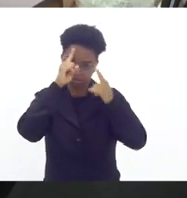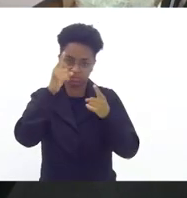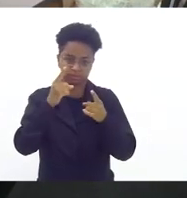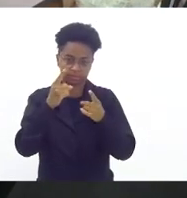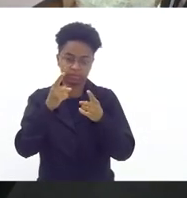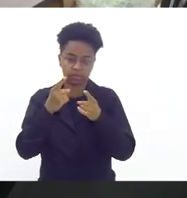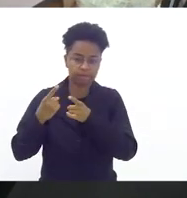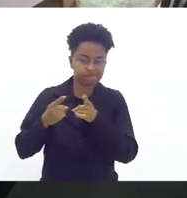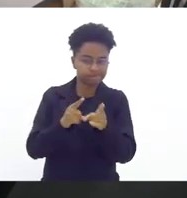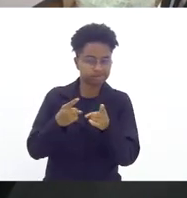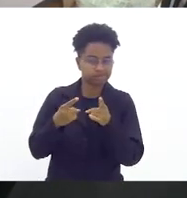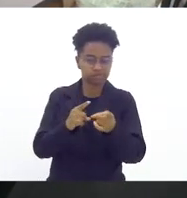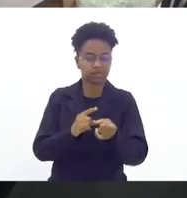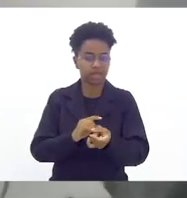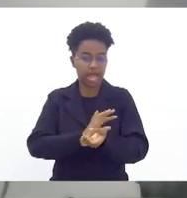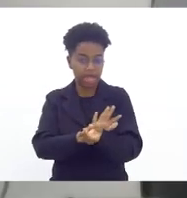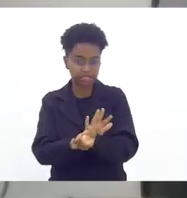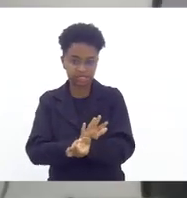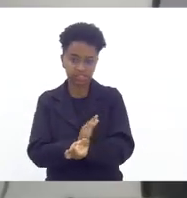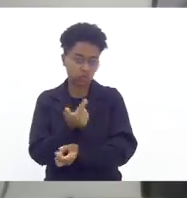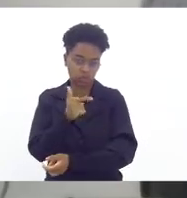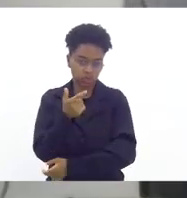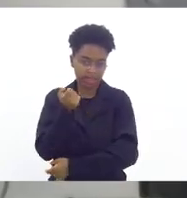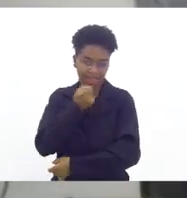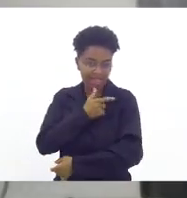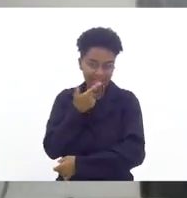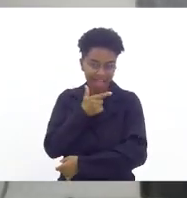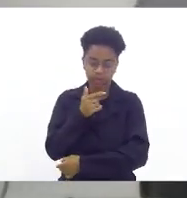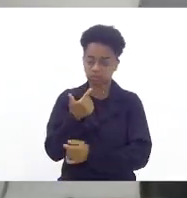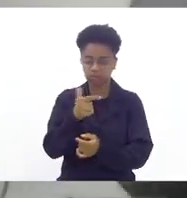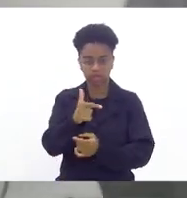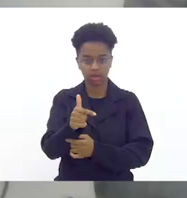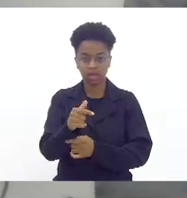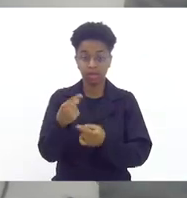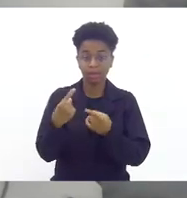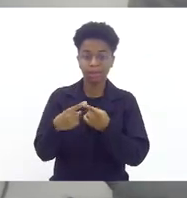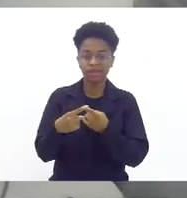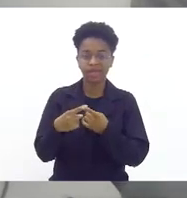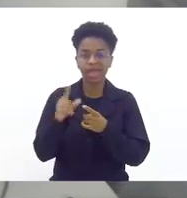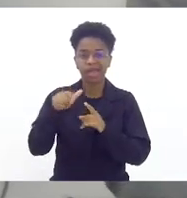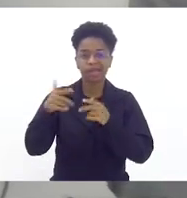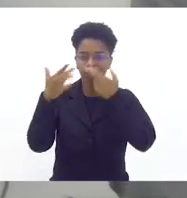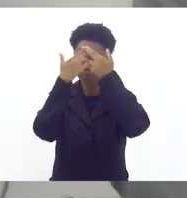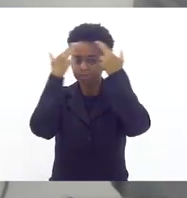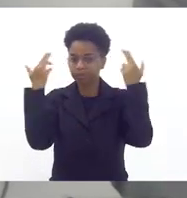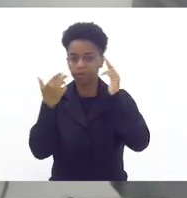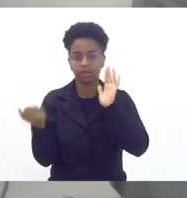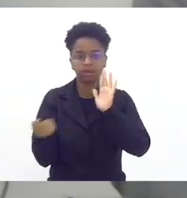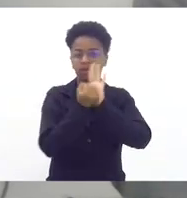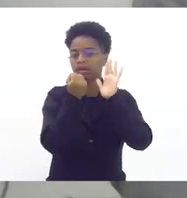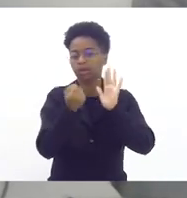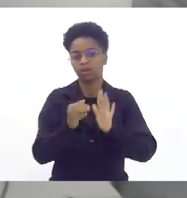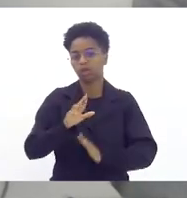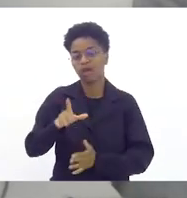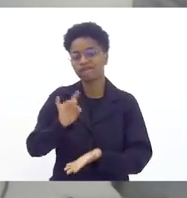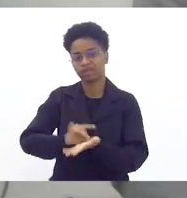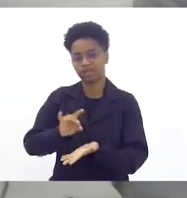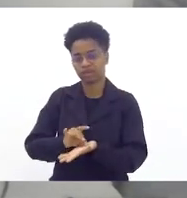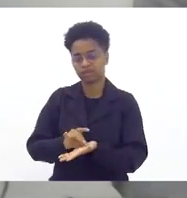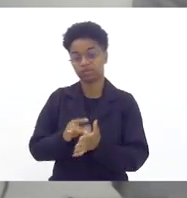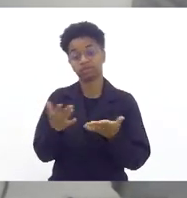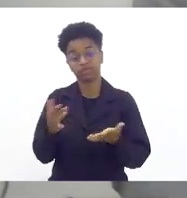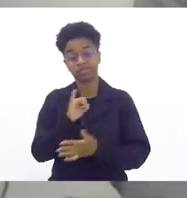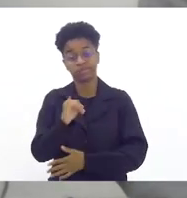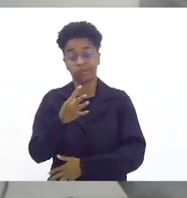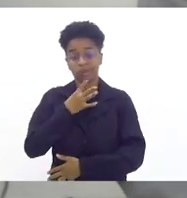maldosas, racistas, que não tem graça nenhuma, porque você trata com estigma e não com a verdade. Quando você conhece